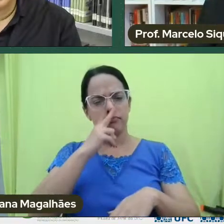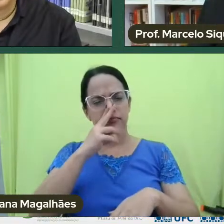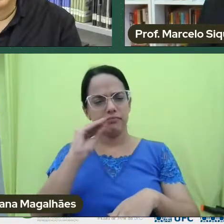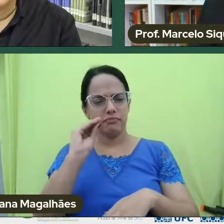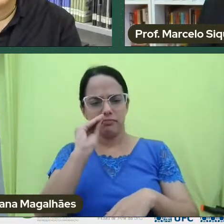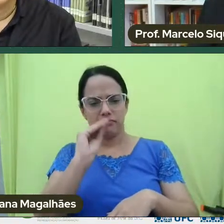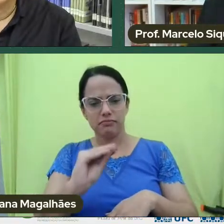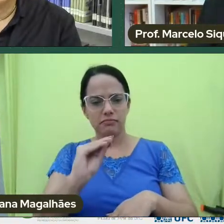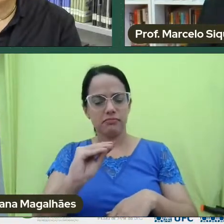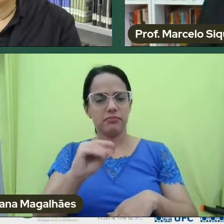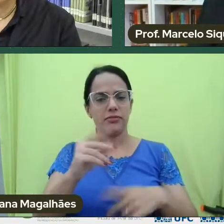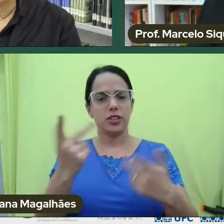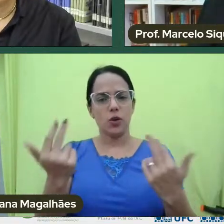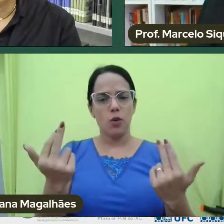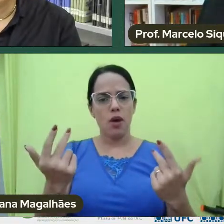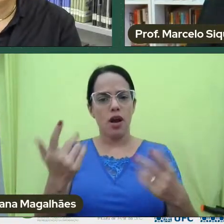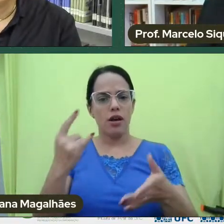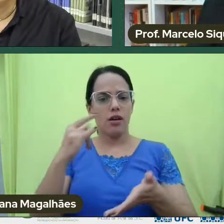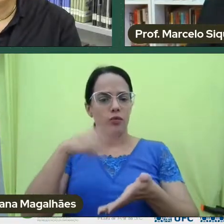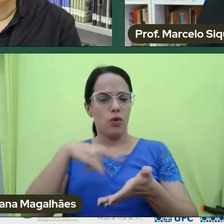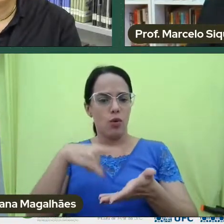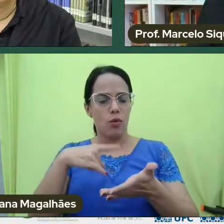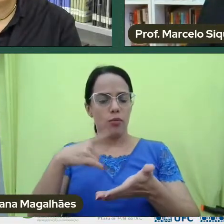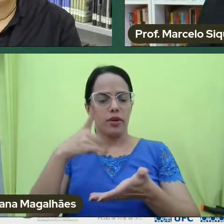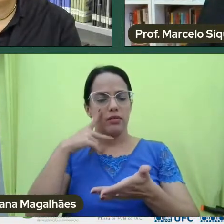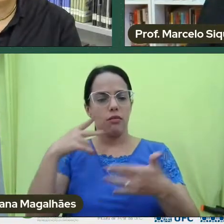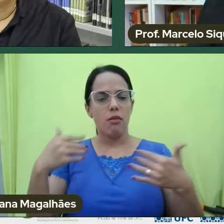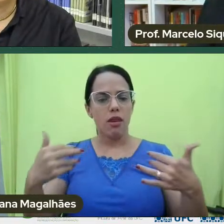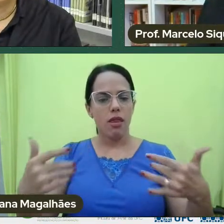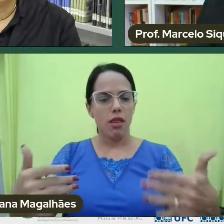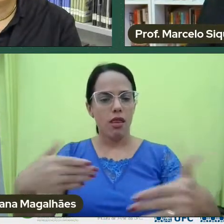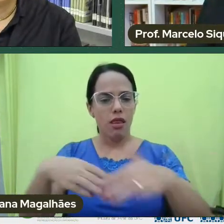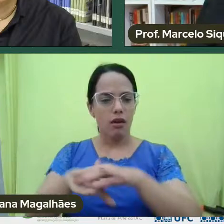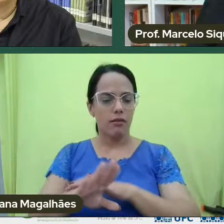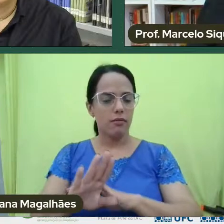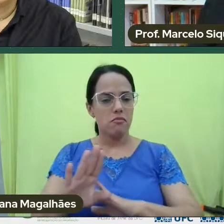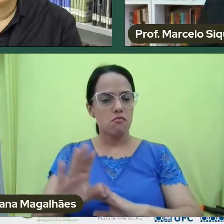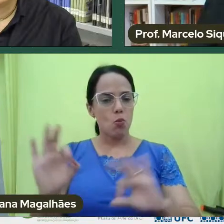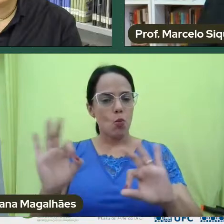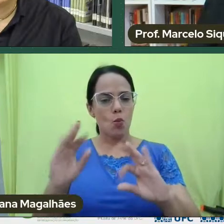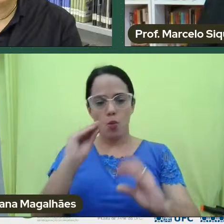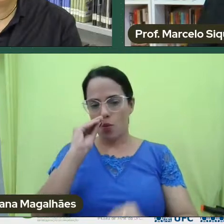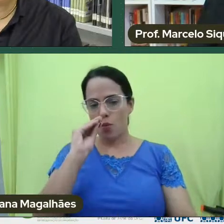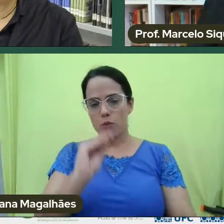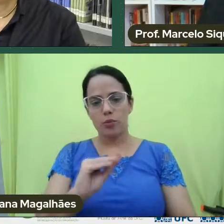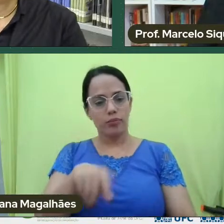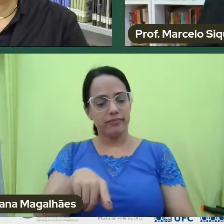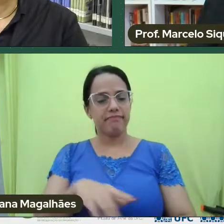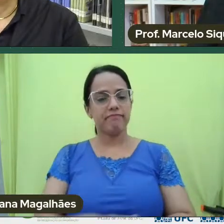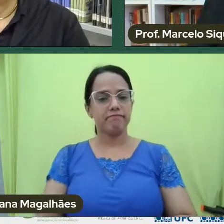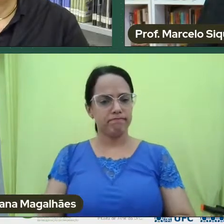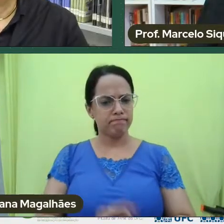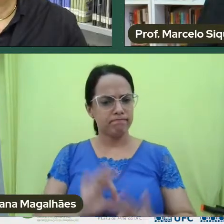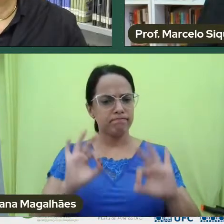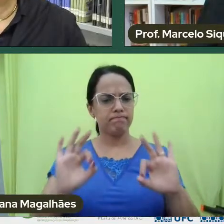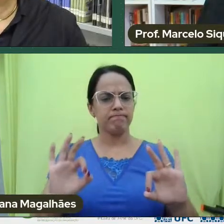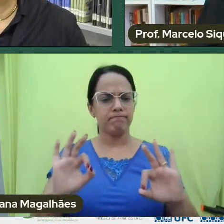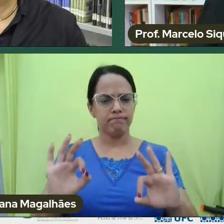como documentos arquivísticos? Sem dúvida alguma, sem dúvida alguma. Em 2000 e